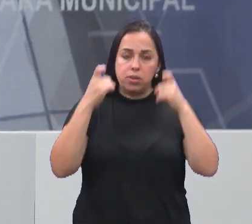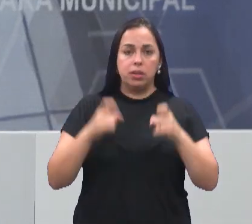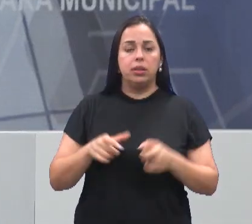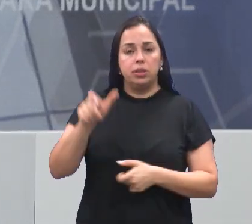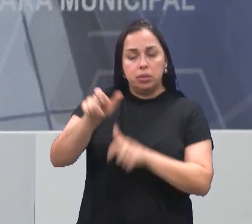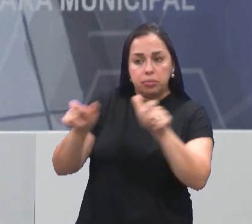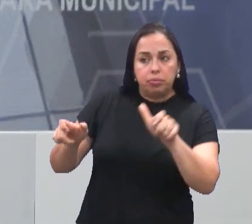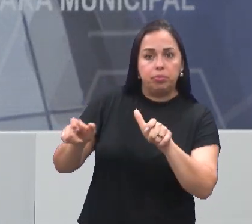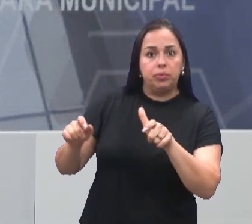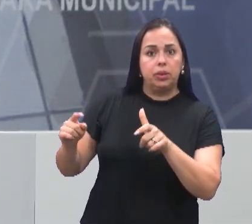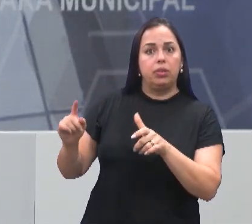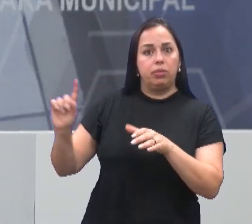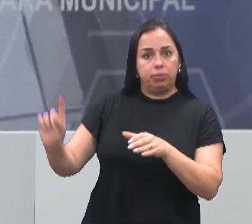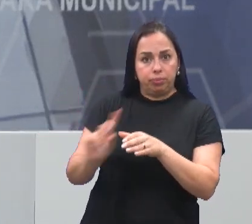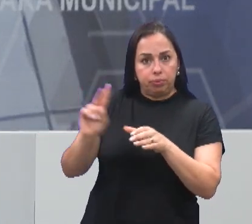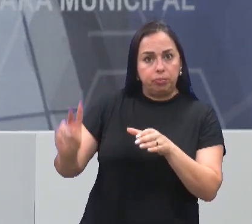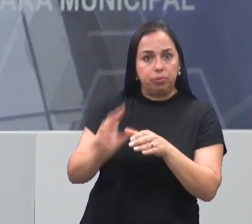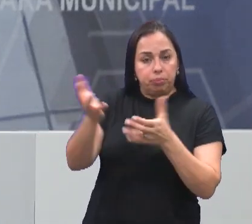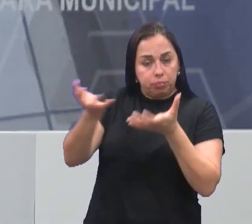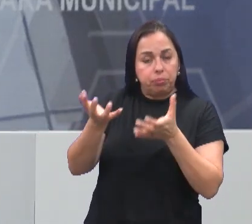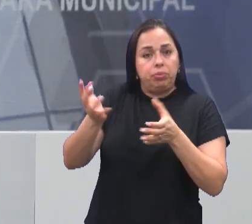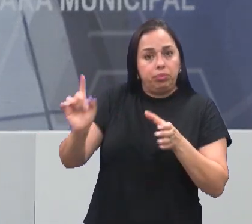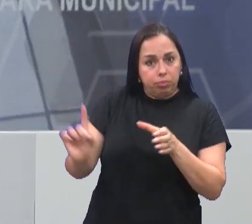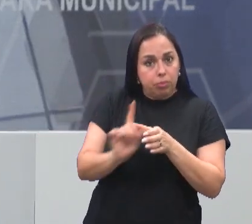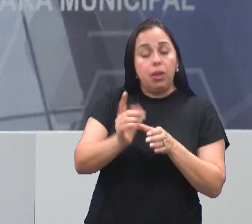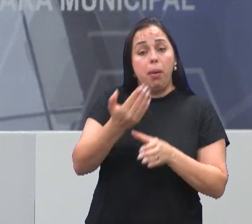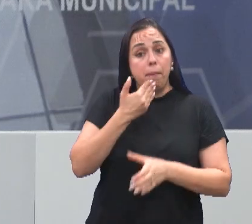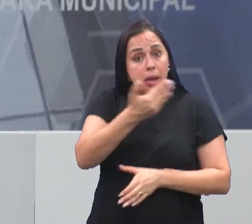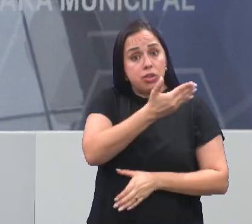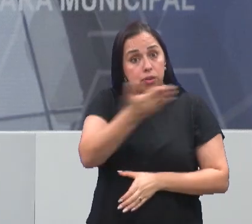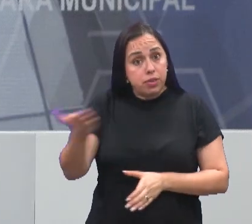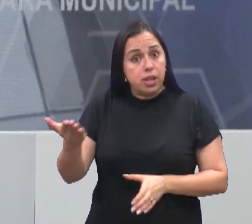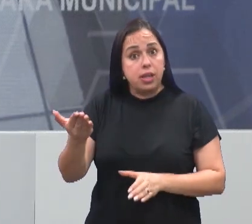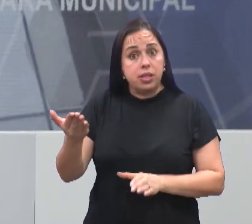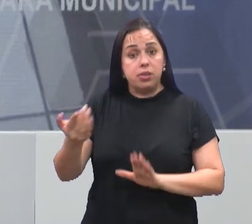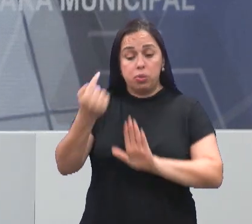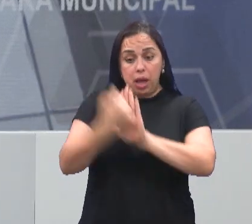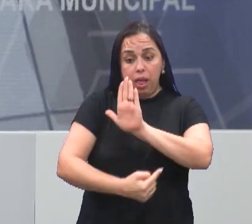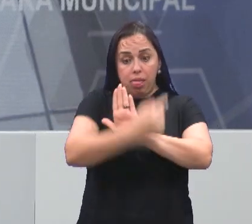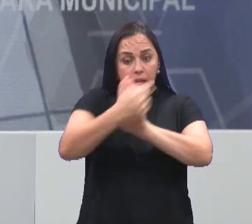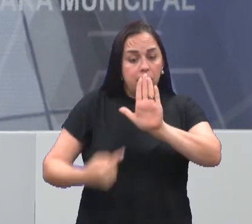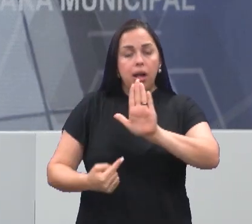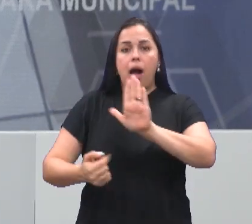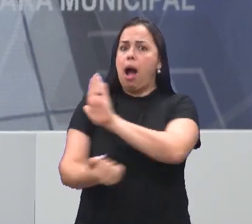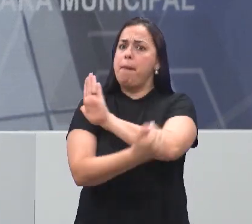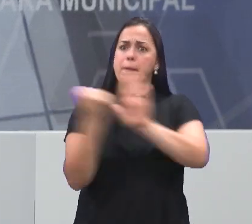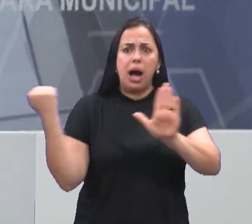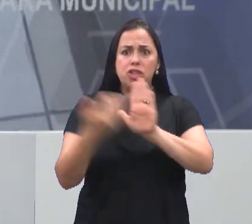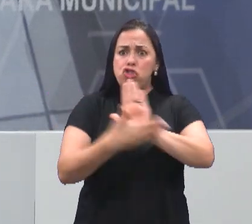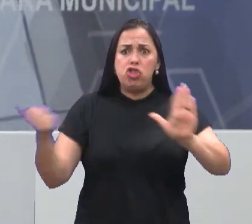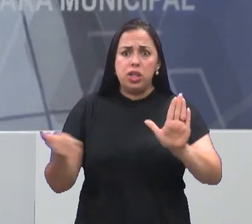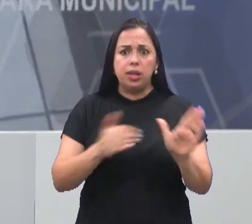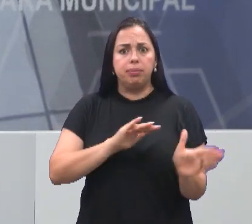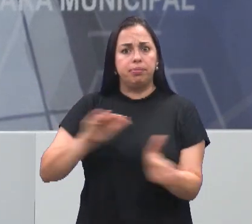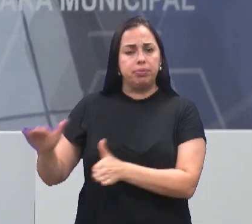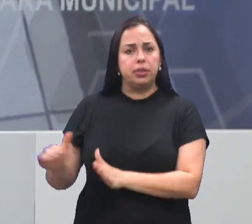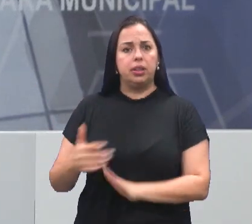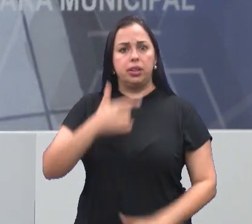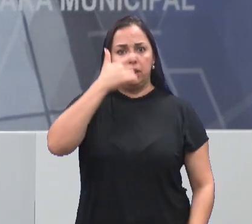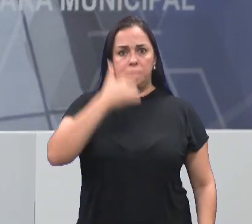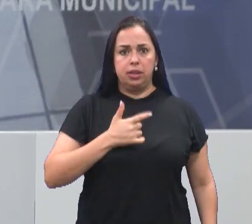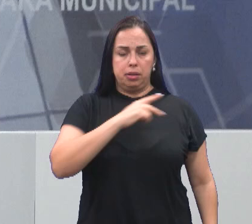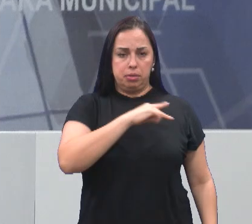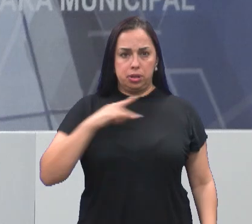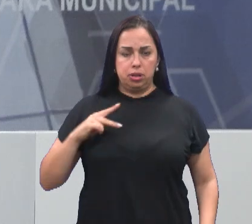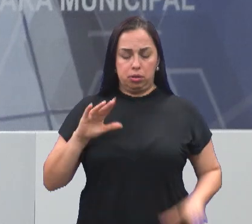que se colocaram à disposição e peço que a gente derrube esse veto. Este vereador que vos fala, que é o presidente